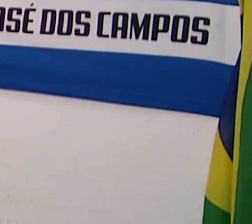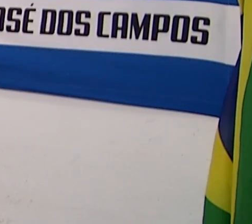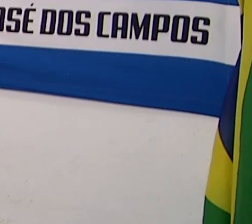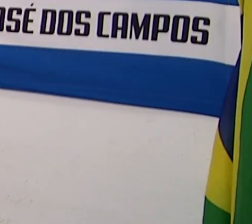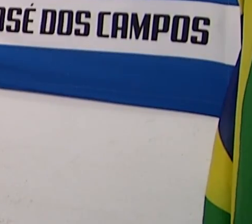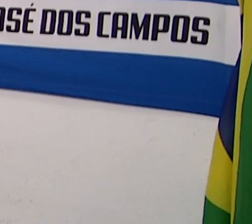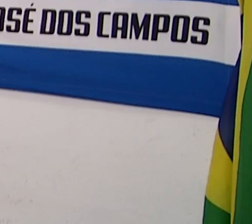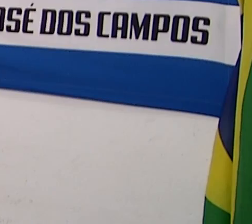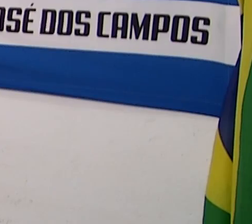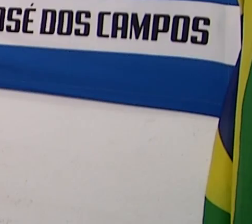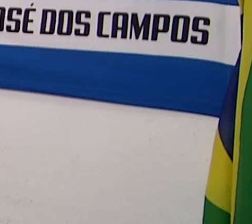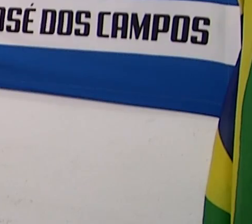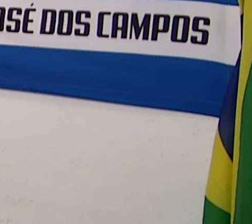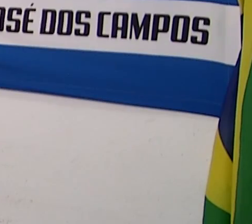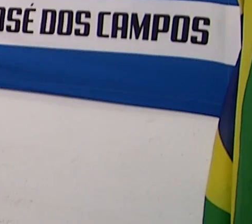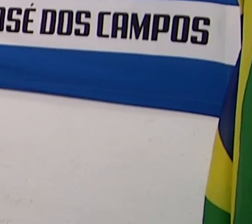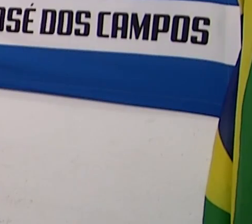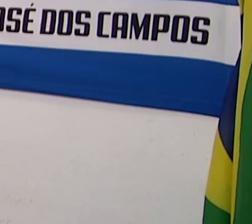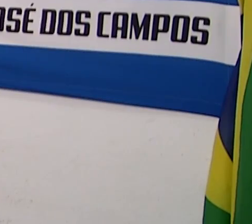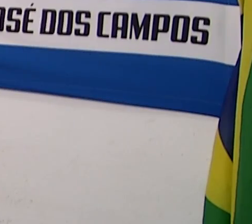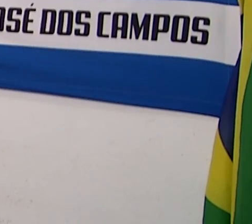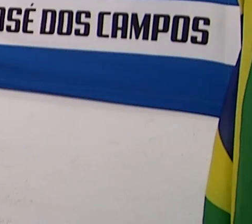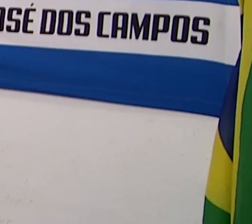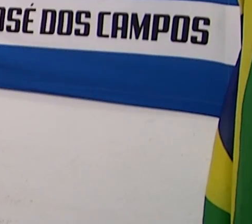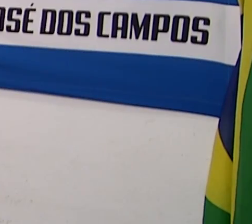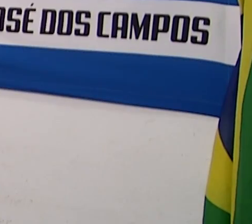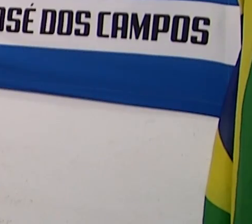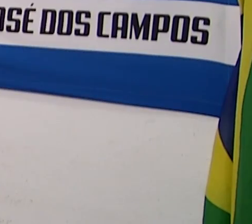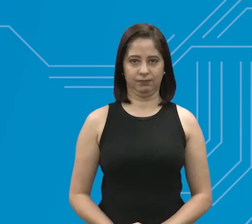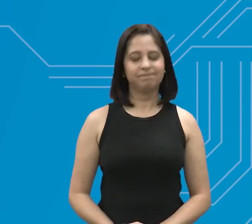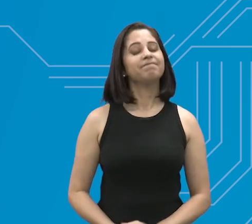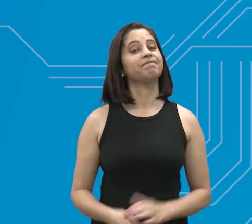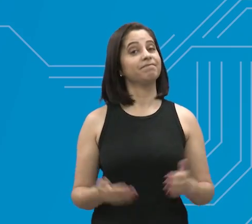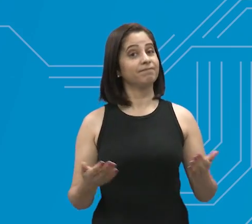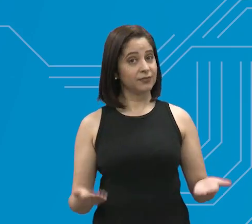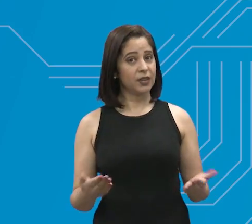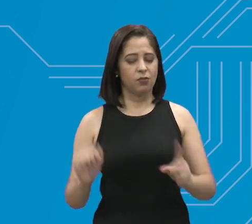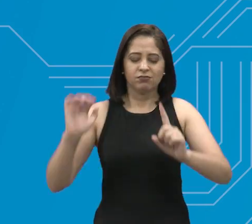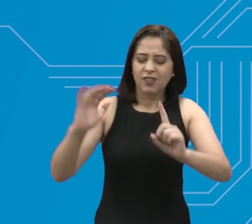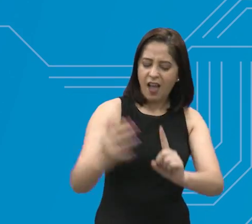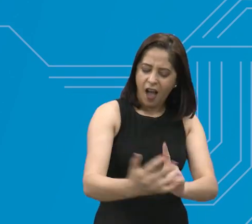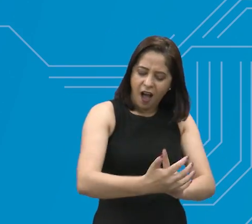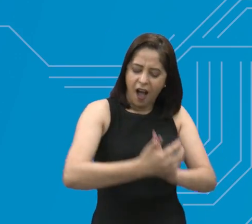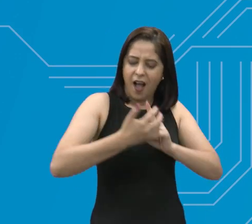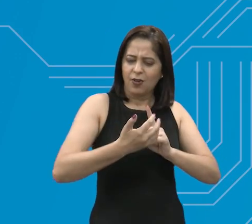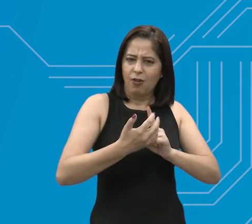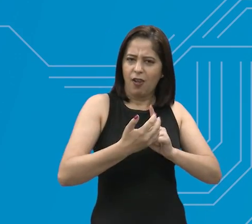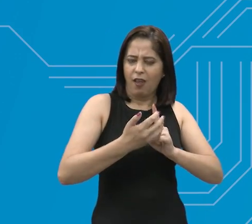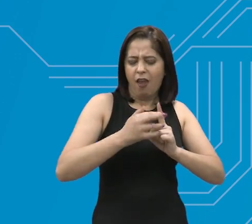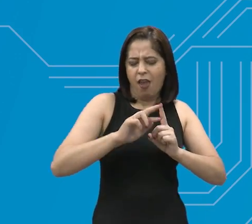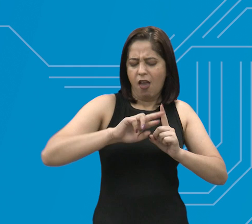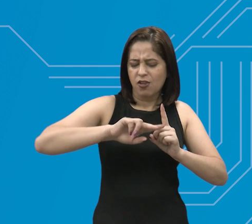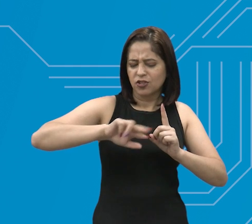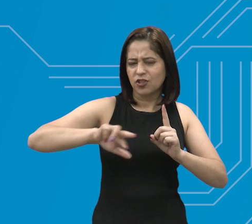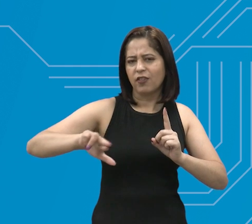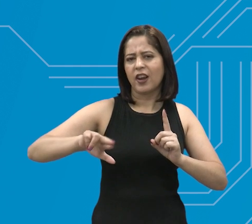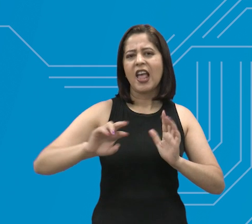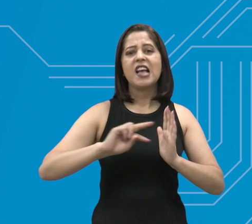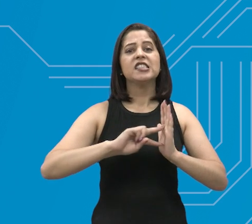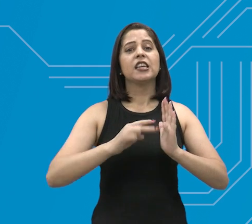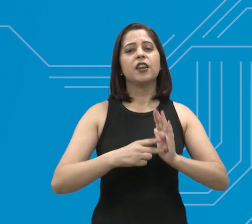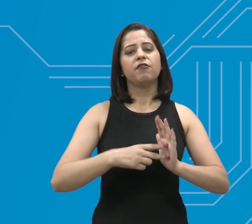é o importante, né? Surdos e ouvintes estarem em comunhão. É isso, acolher as diferenças é um ato